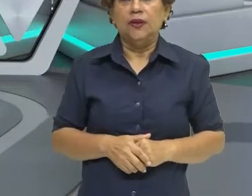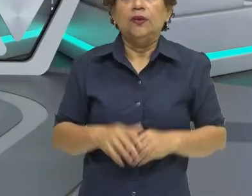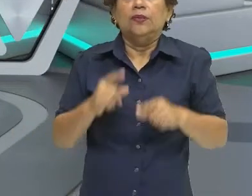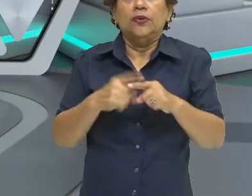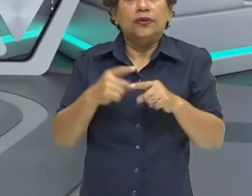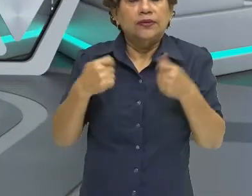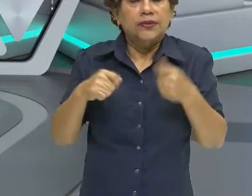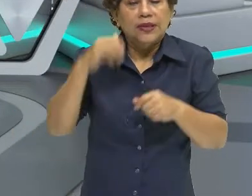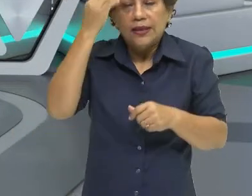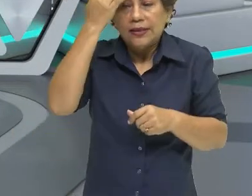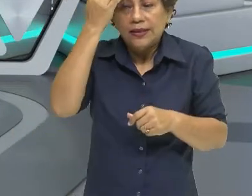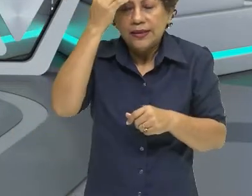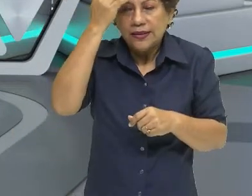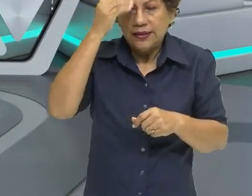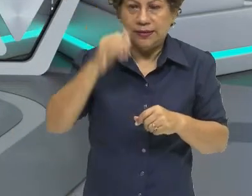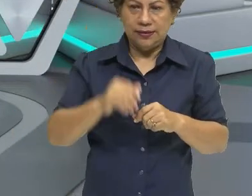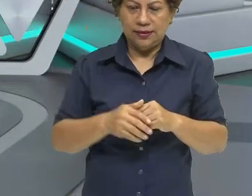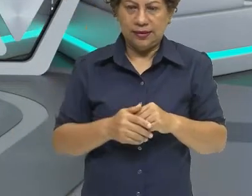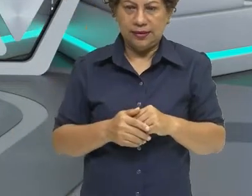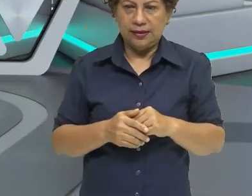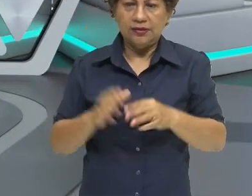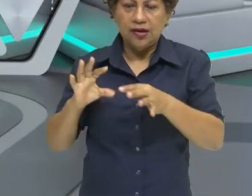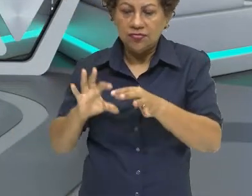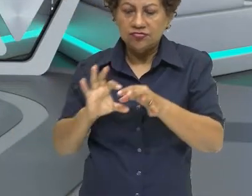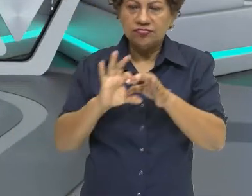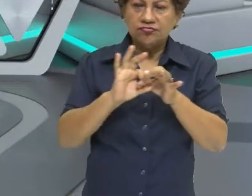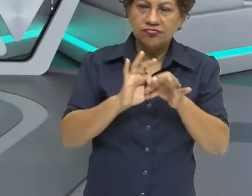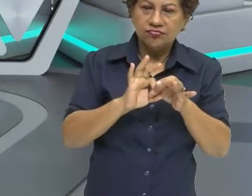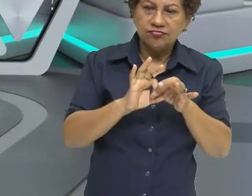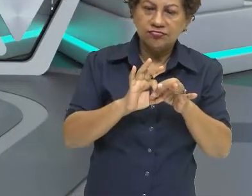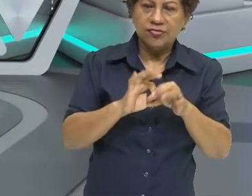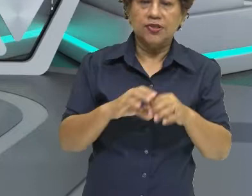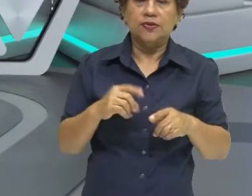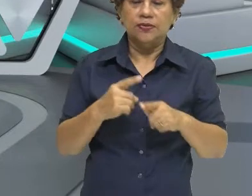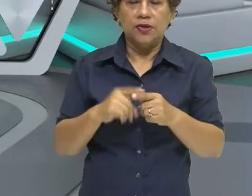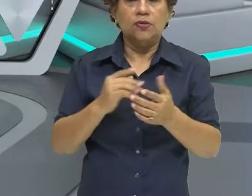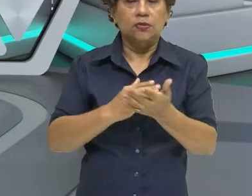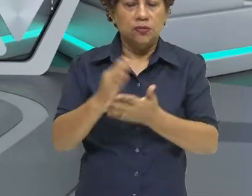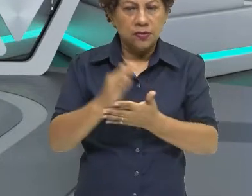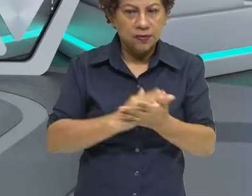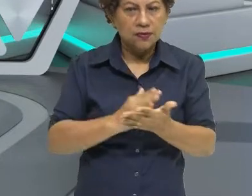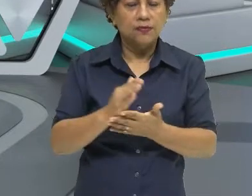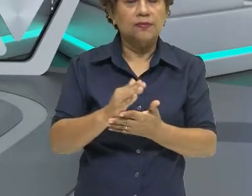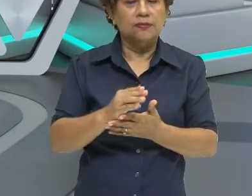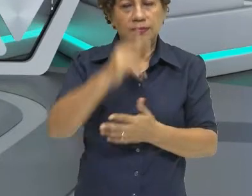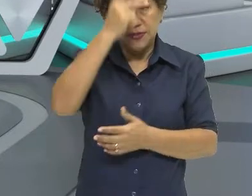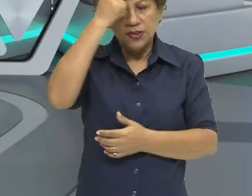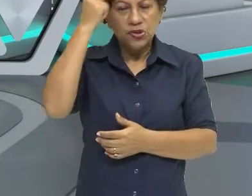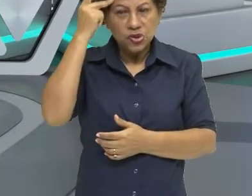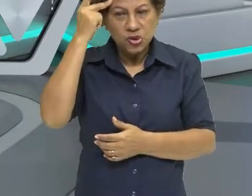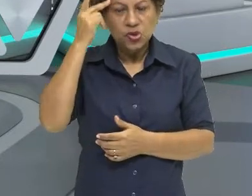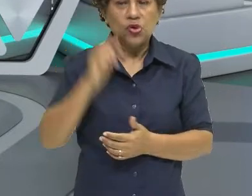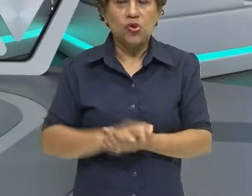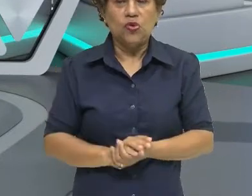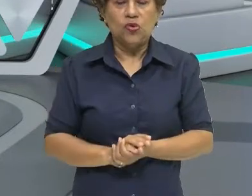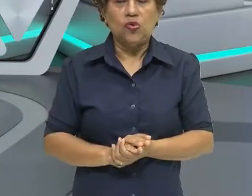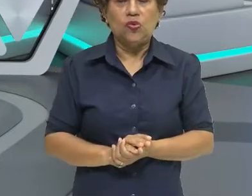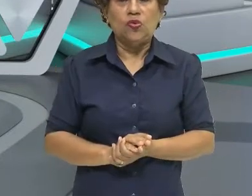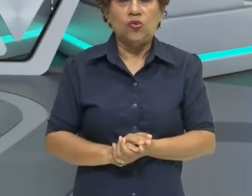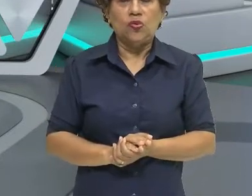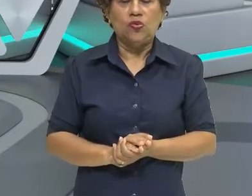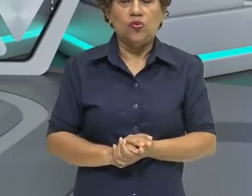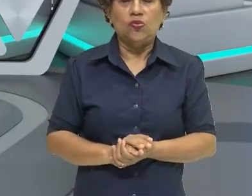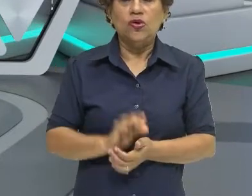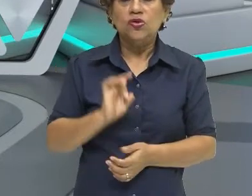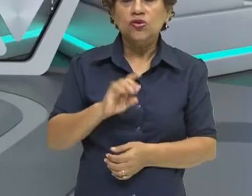precisa contextualizar aquilo, né? Às vezes as pessoas banalizam elementos culturais. Então a gente tem que